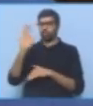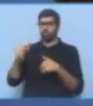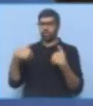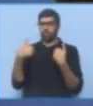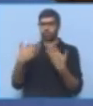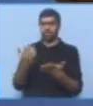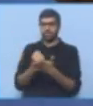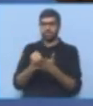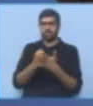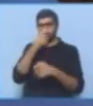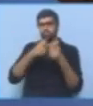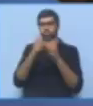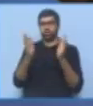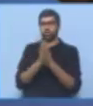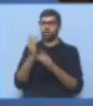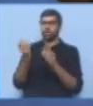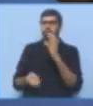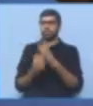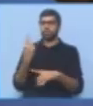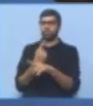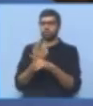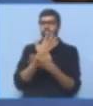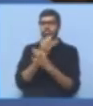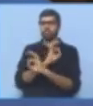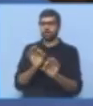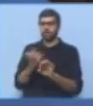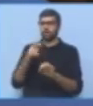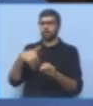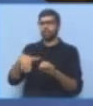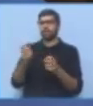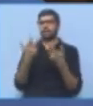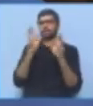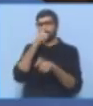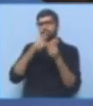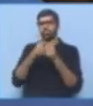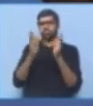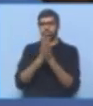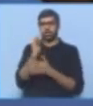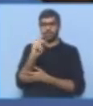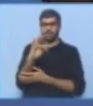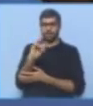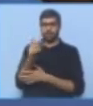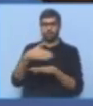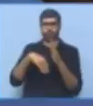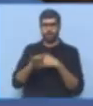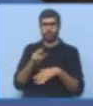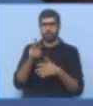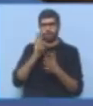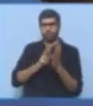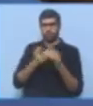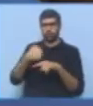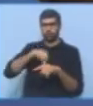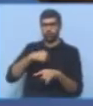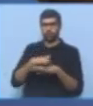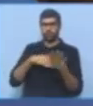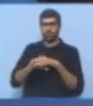gente, vai fazer coisas maravilhosas, vai libertar toda a gente, como diz o Isaías na leitura que fizemos, e depois também vai sofrer por causa